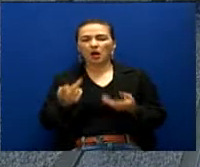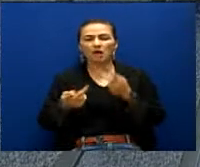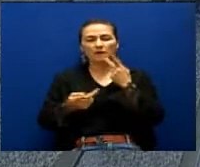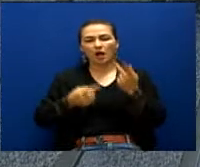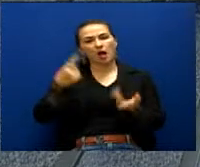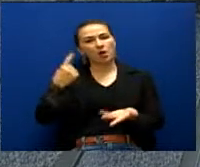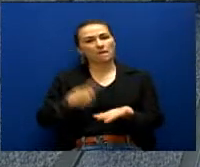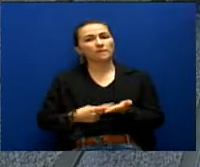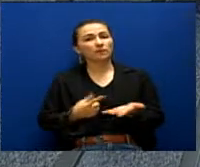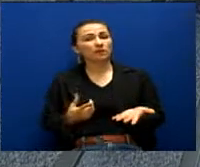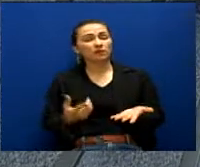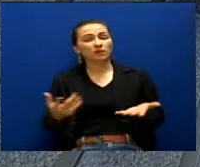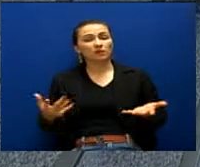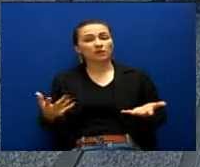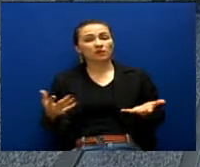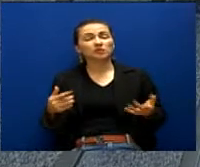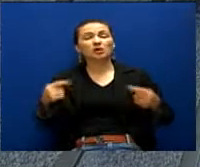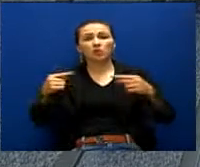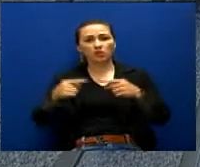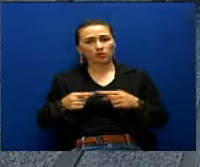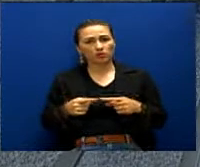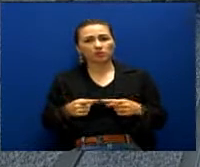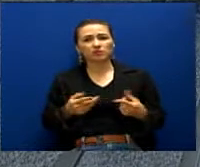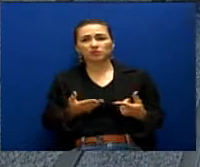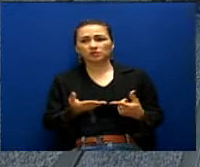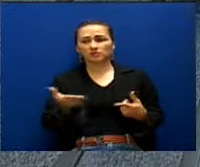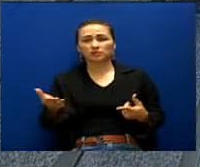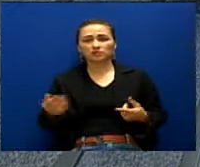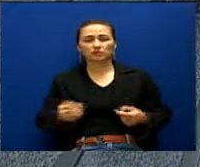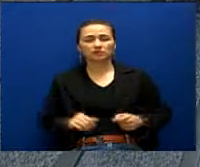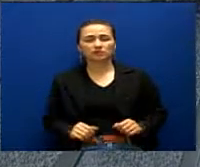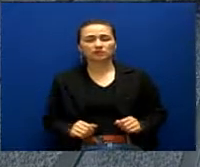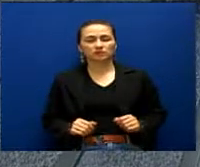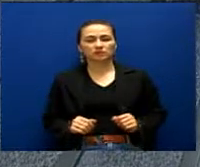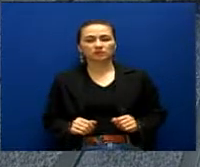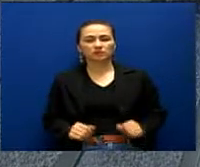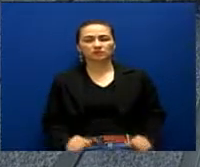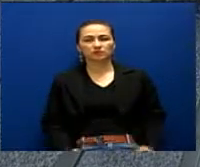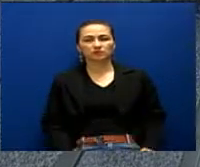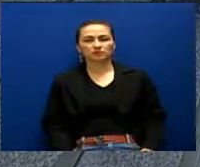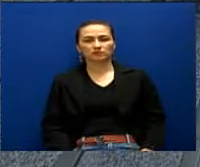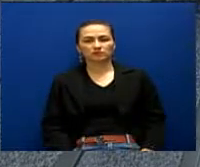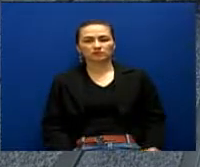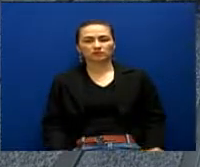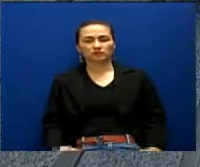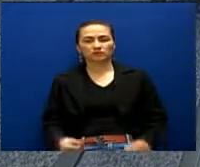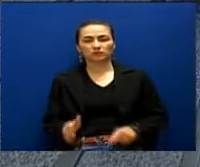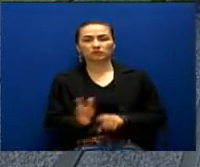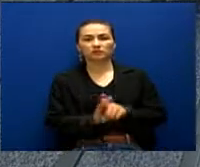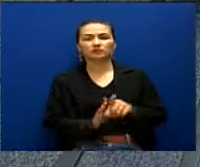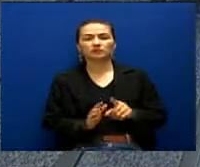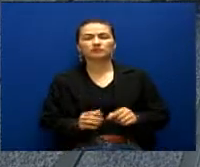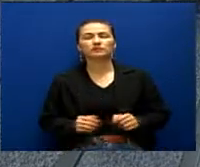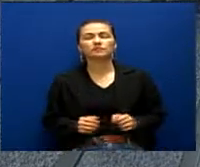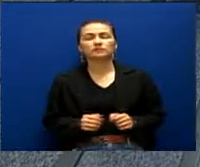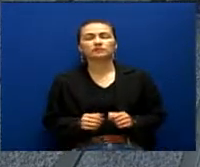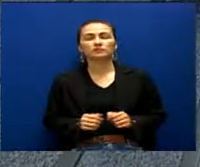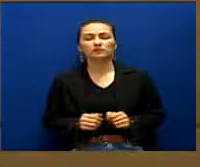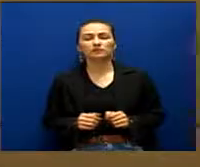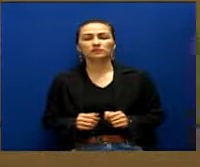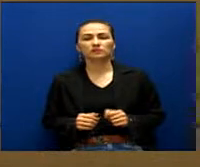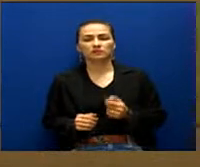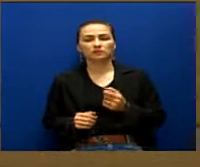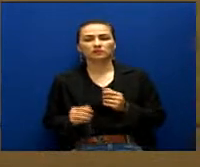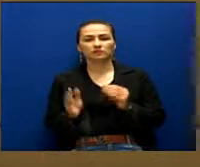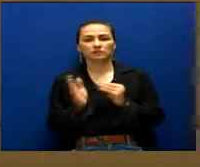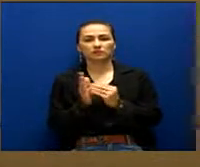votar o parecer, então. Encerrada a discussão. Então, agora sim, eu coloco em votação o parecer da emenda. O parecer